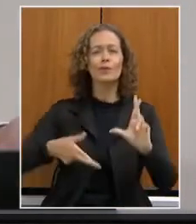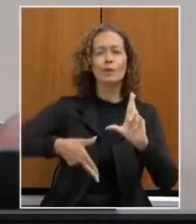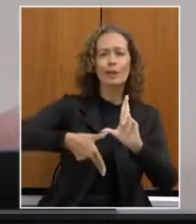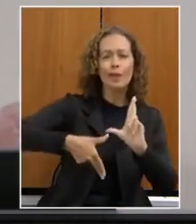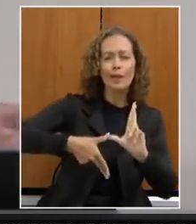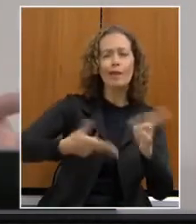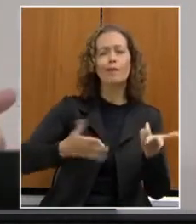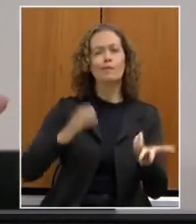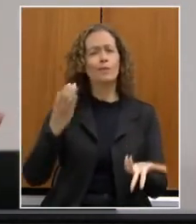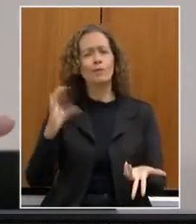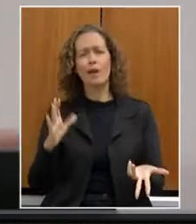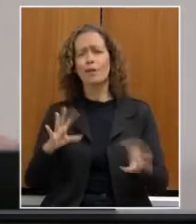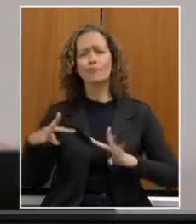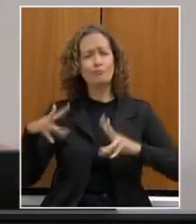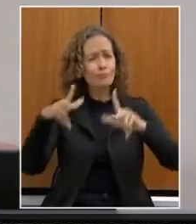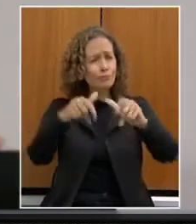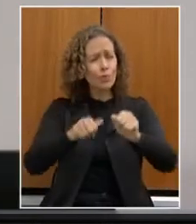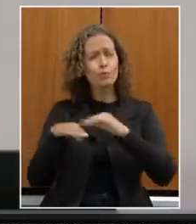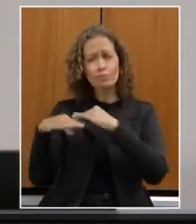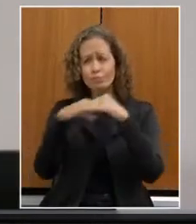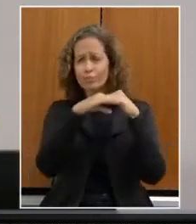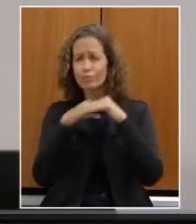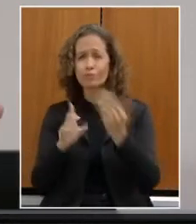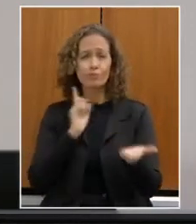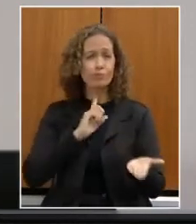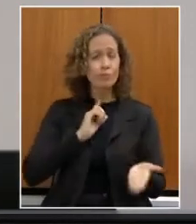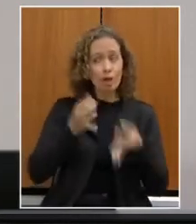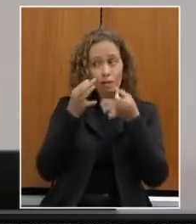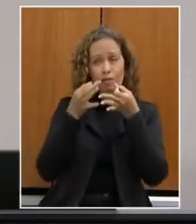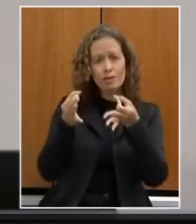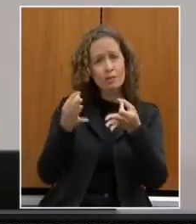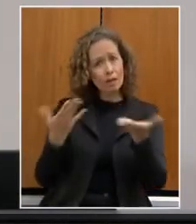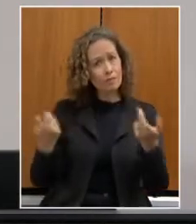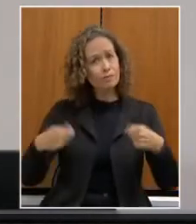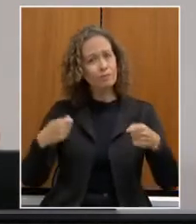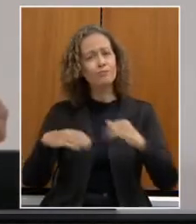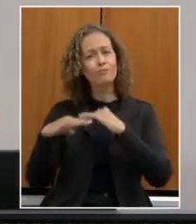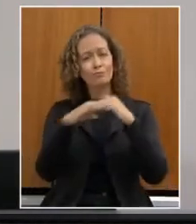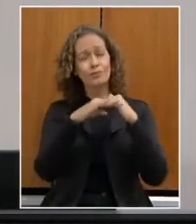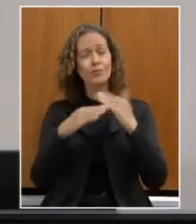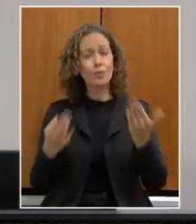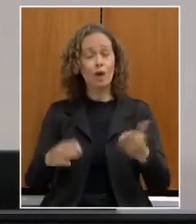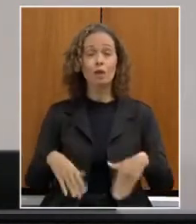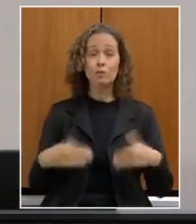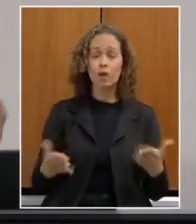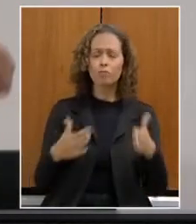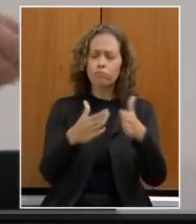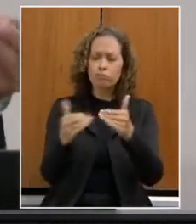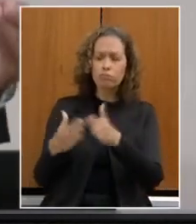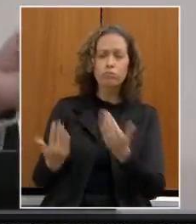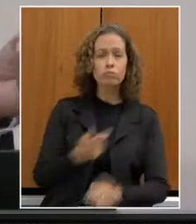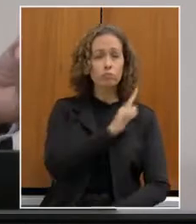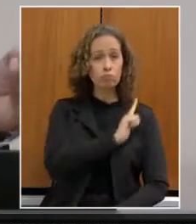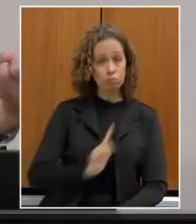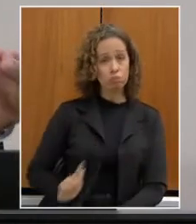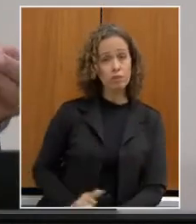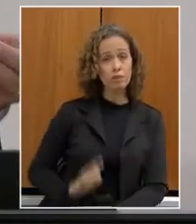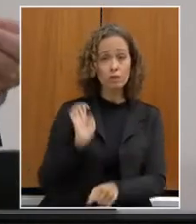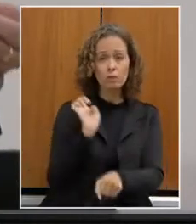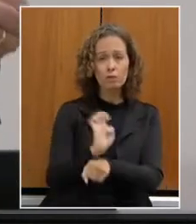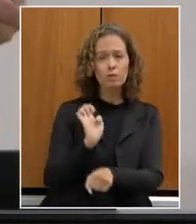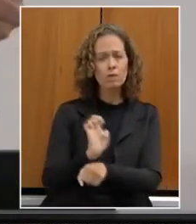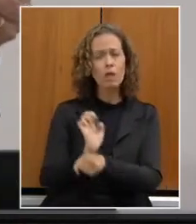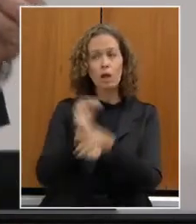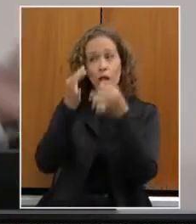todos mineiros e merecem a mesma atenção. Então, fica aqui o meu apelo, secretário, para que o governo do Estado olhe para aquela região